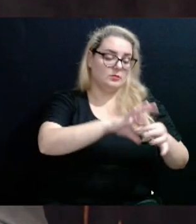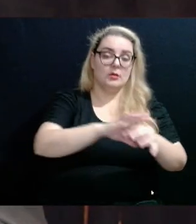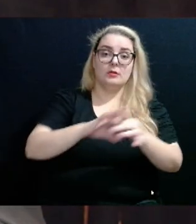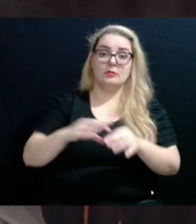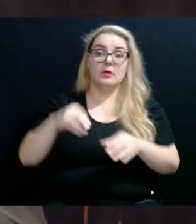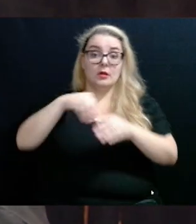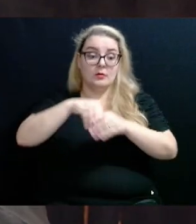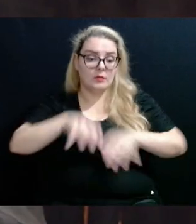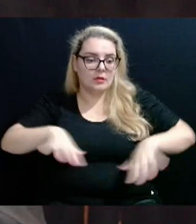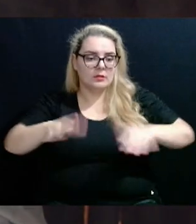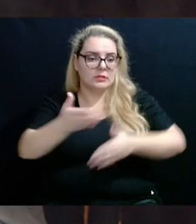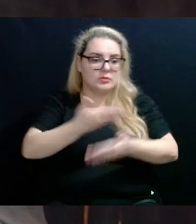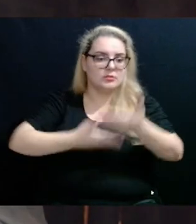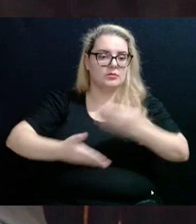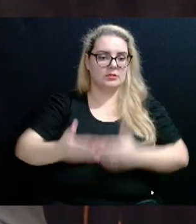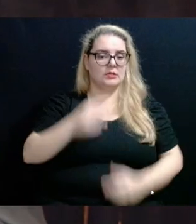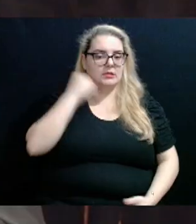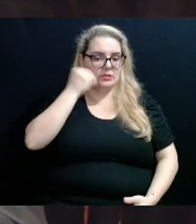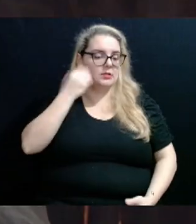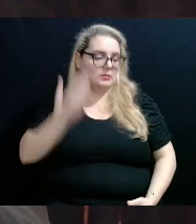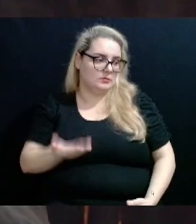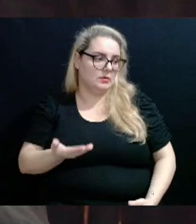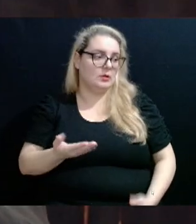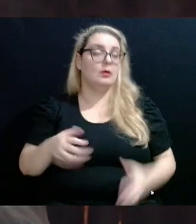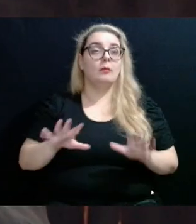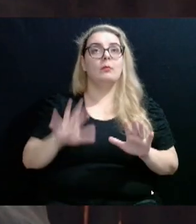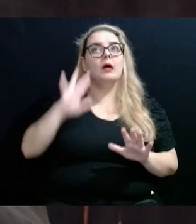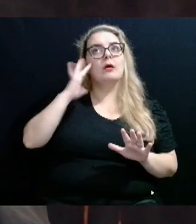experiência. Mas eu acho que o que mais marcante mesmo é